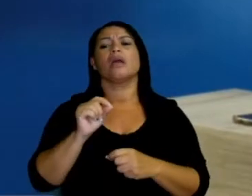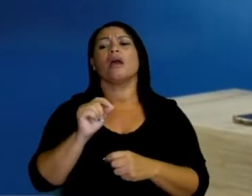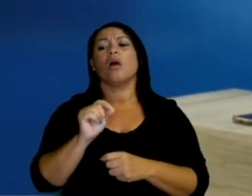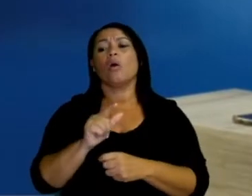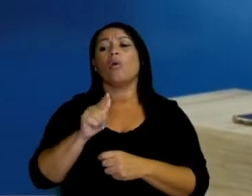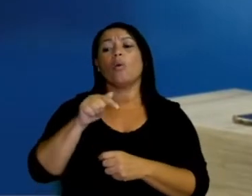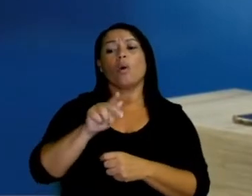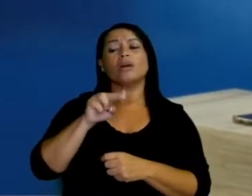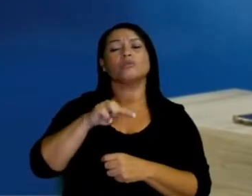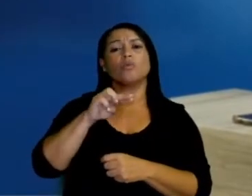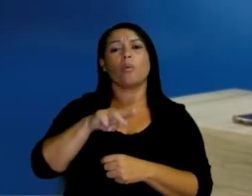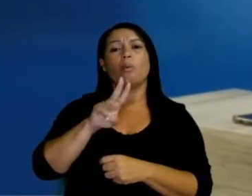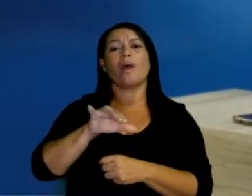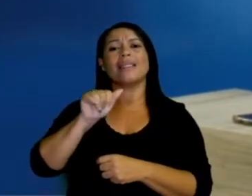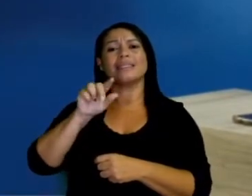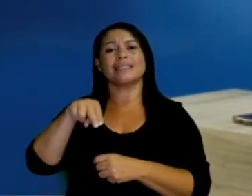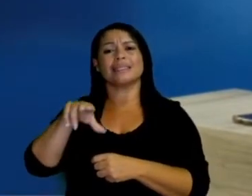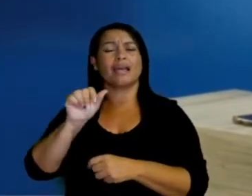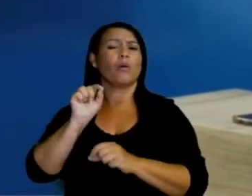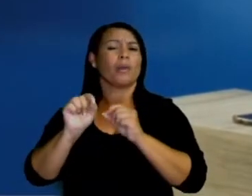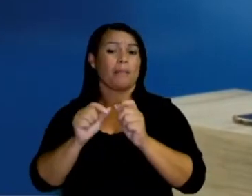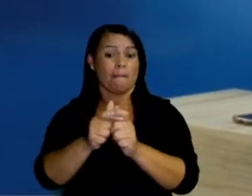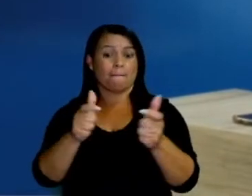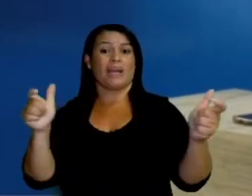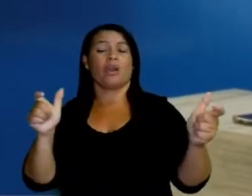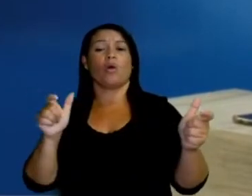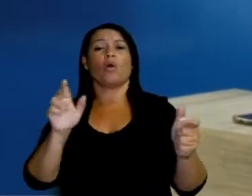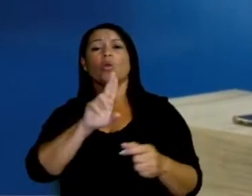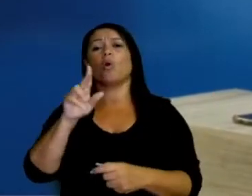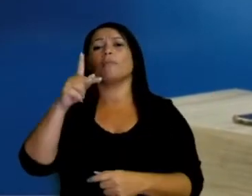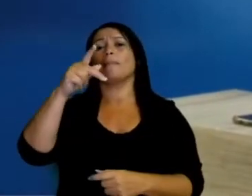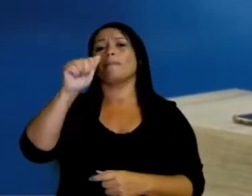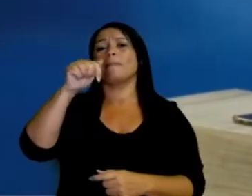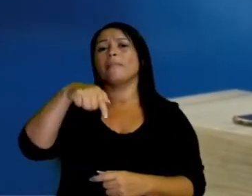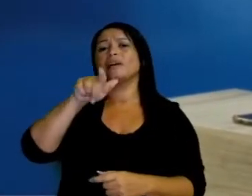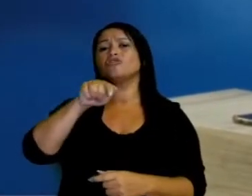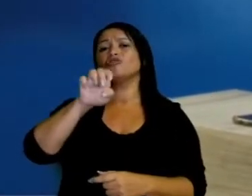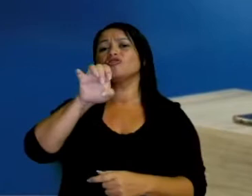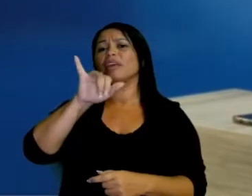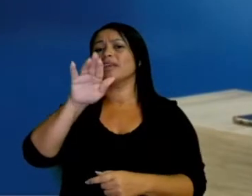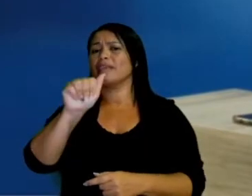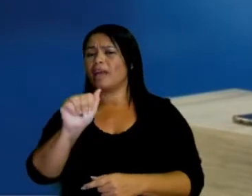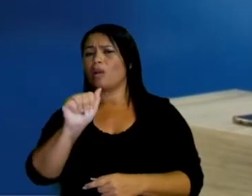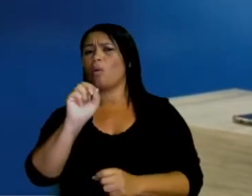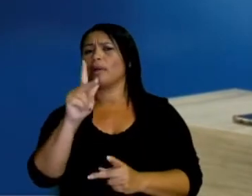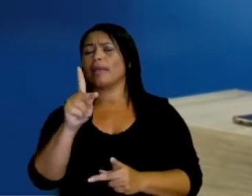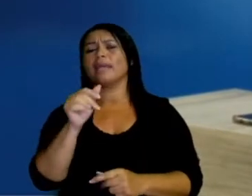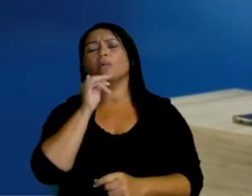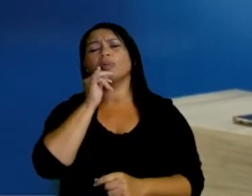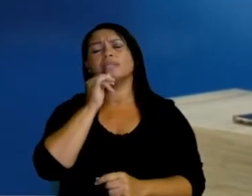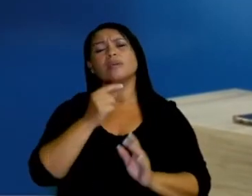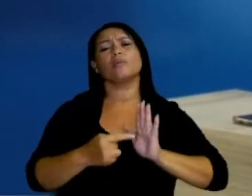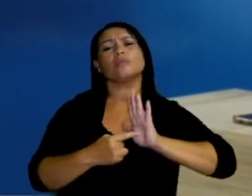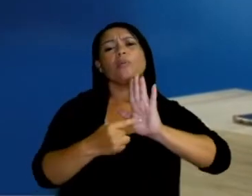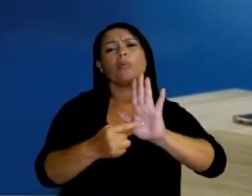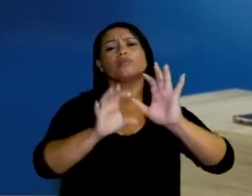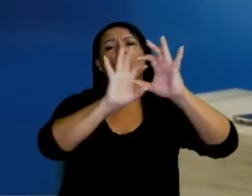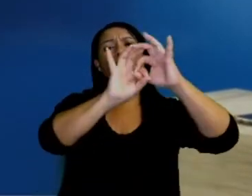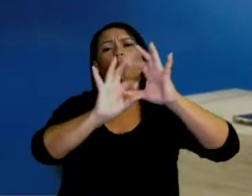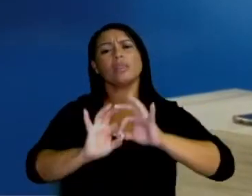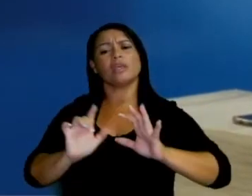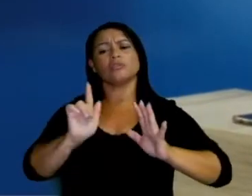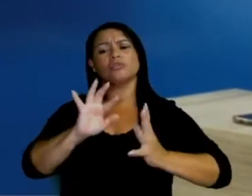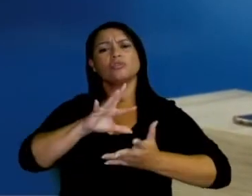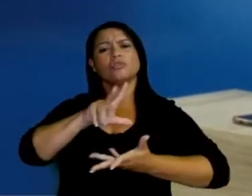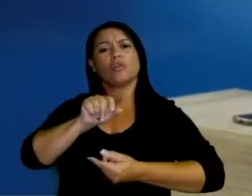lembra, fazia parte de algo maior ainda chamado Pangeia, tá ok? Em se tratando do contexto geológico,